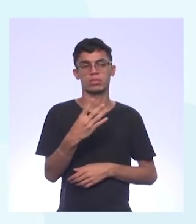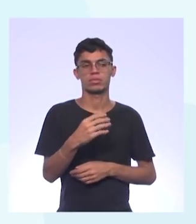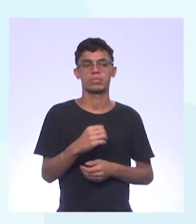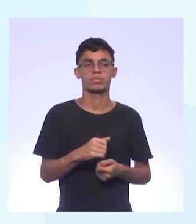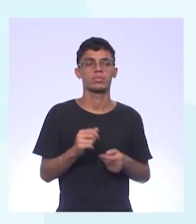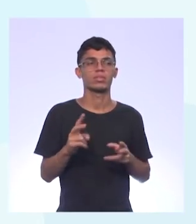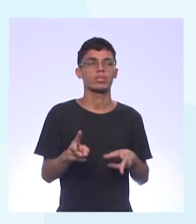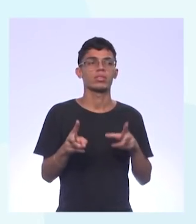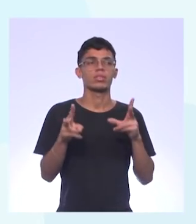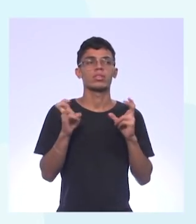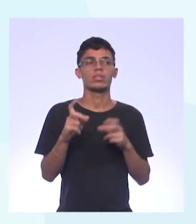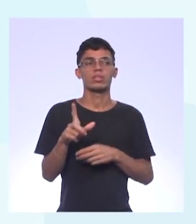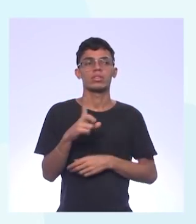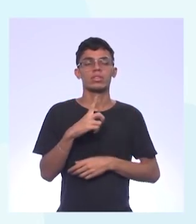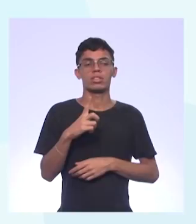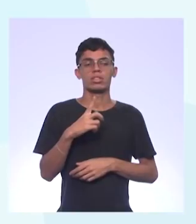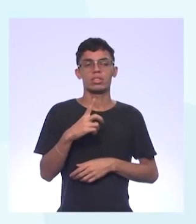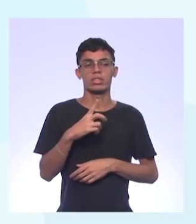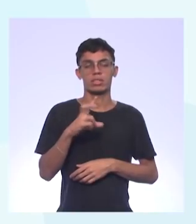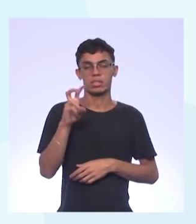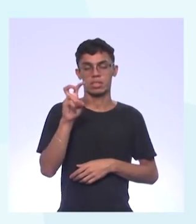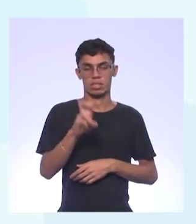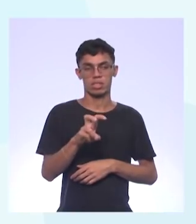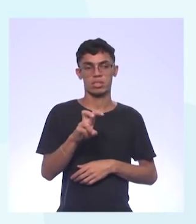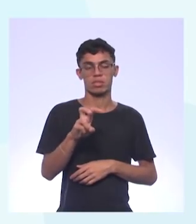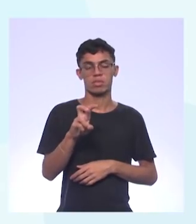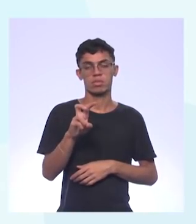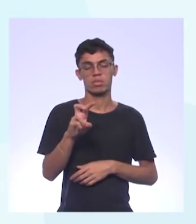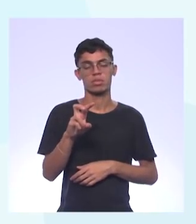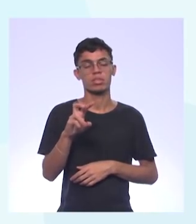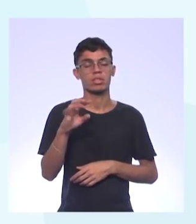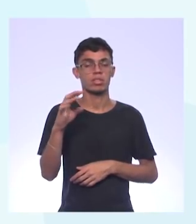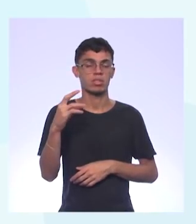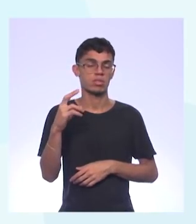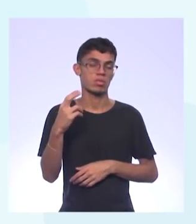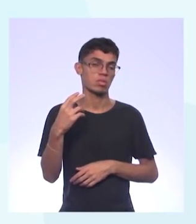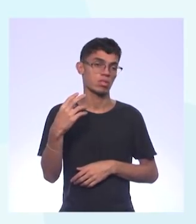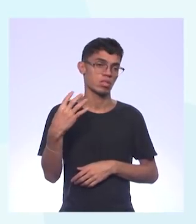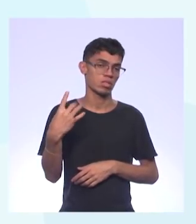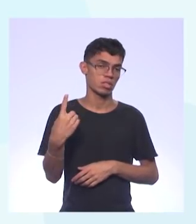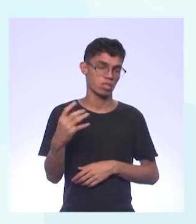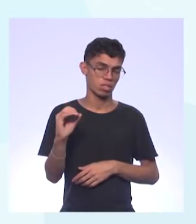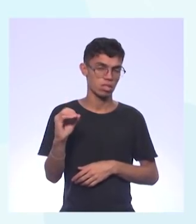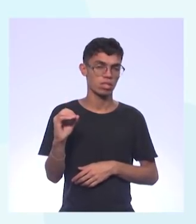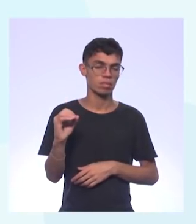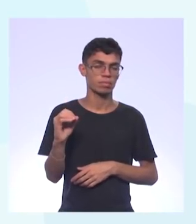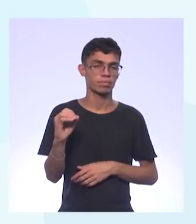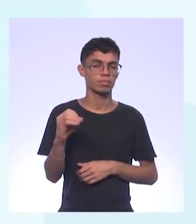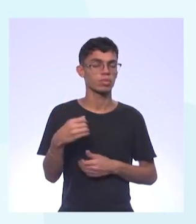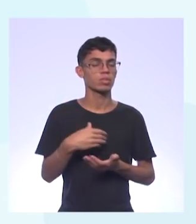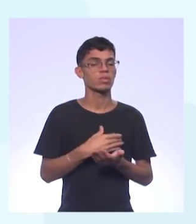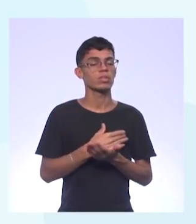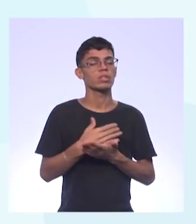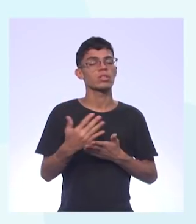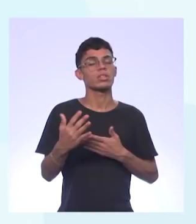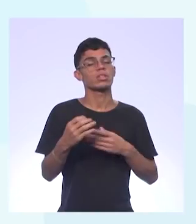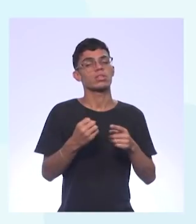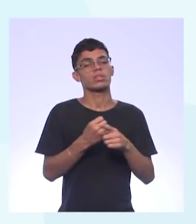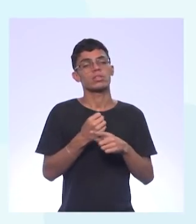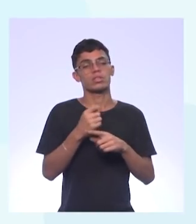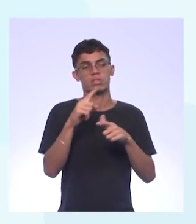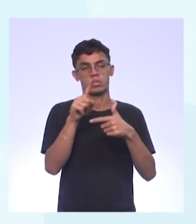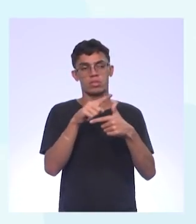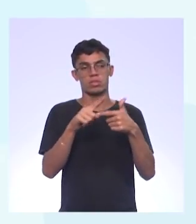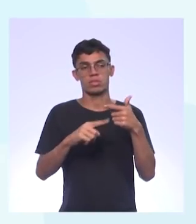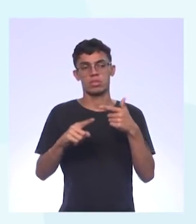E aí eu percebo eu tenho cinco décimos 10 décimos portanto eu vou começar meu divisão eliminando a, aqui